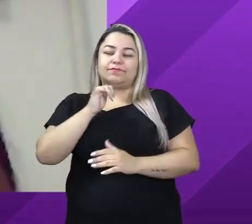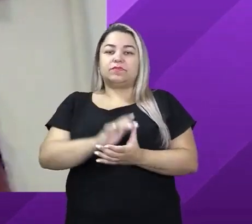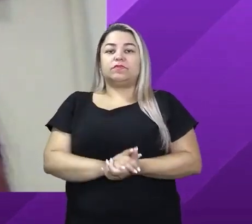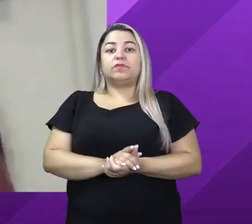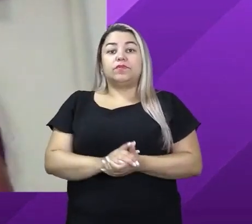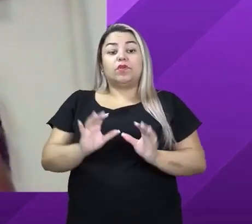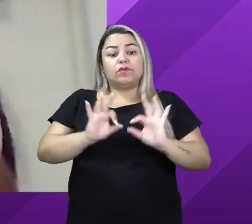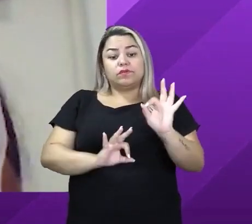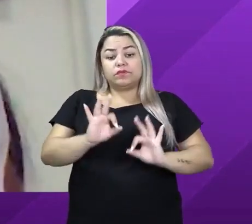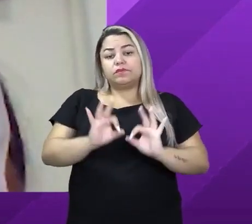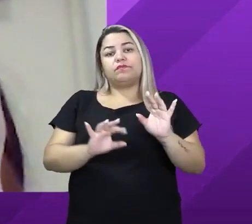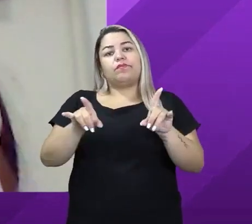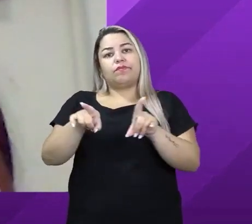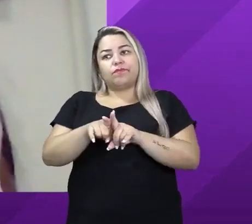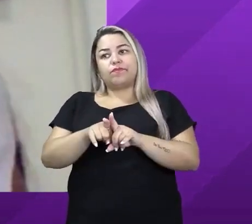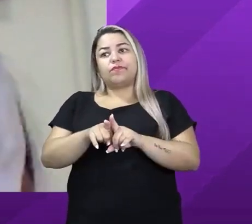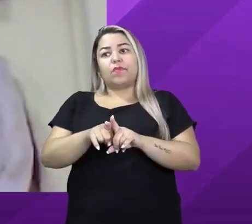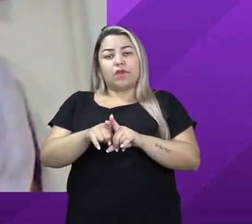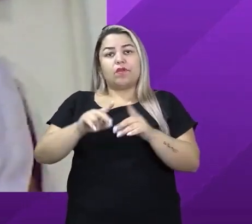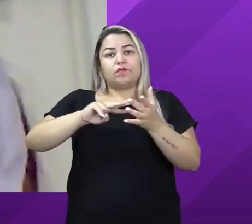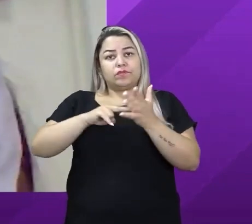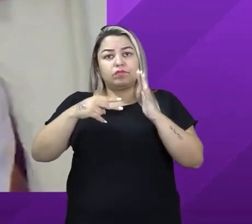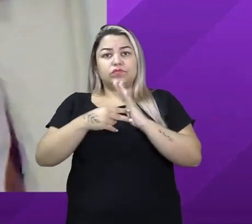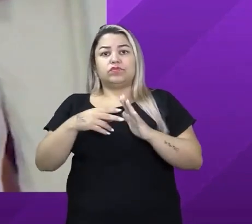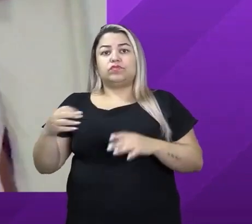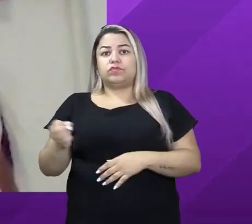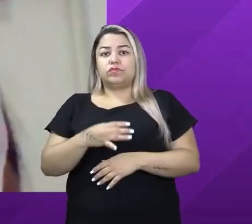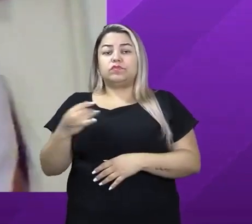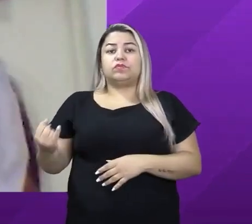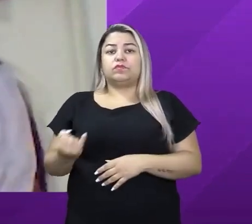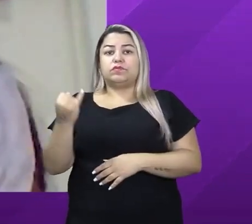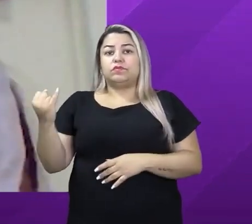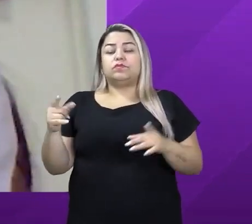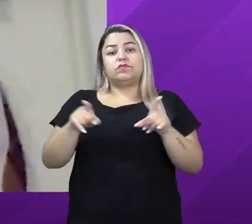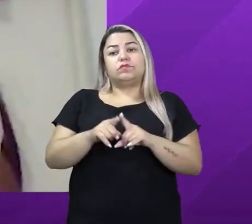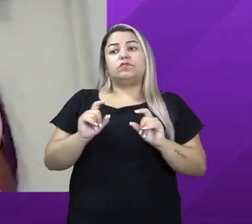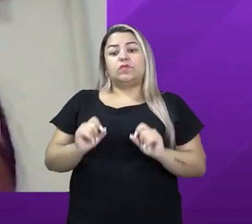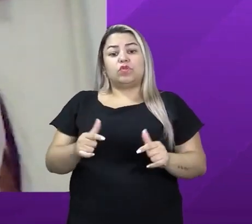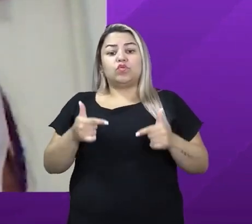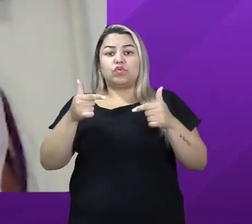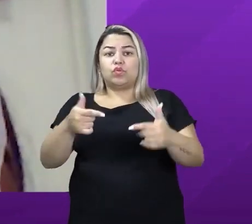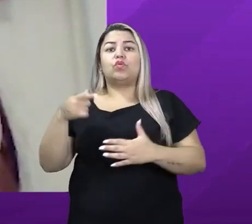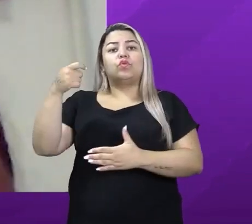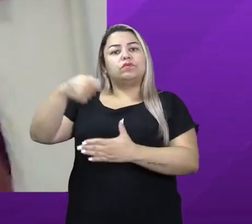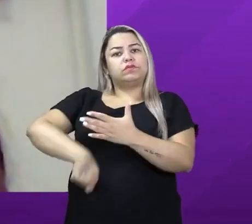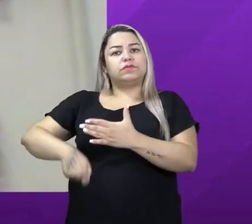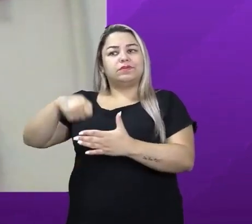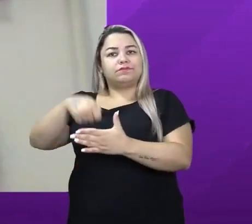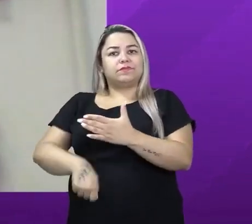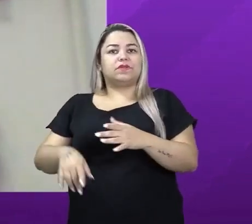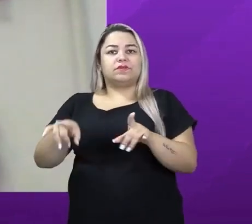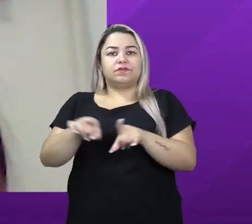tem a ver com a definição de novas prioridades, definição de reivindicações e das demandas e também